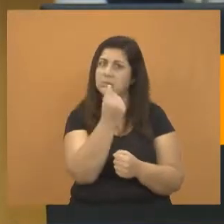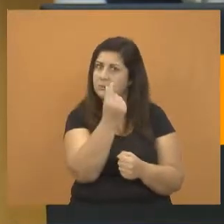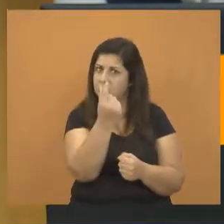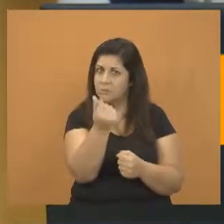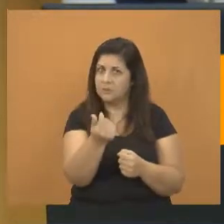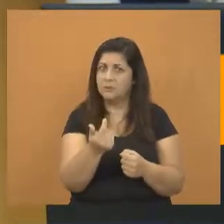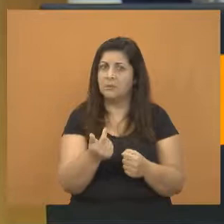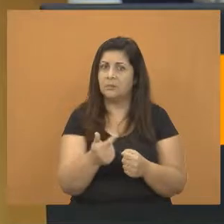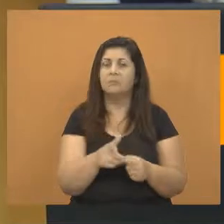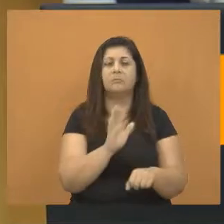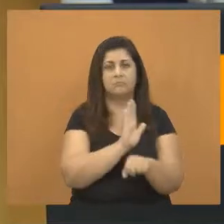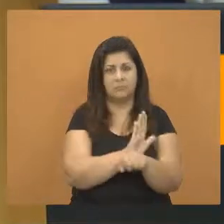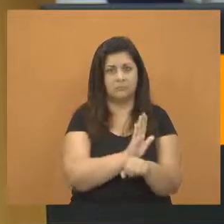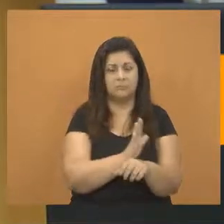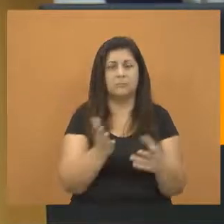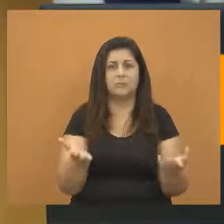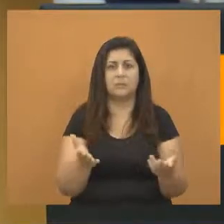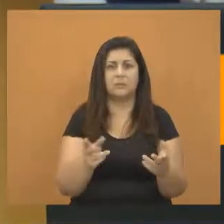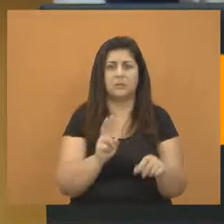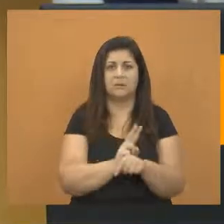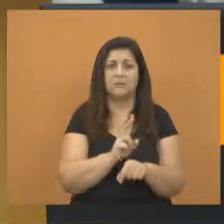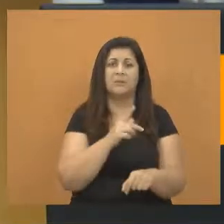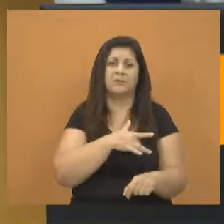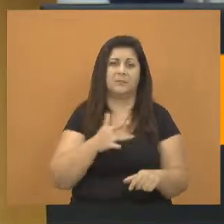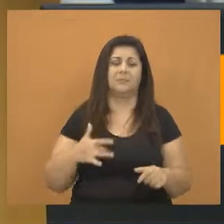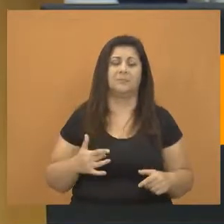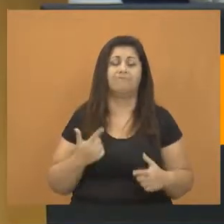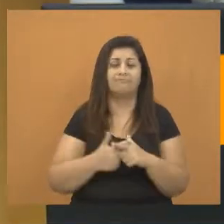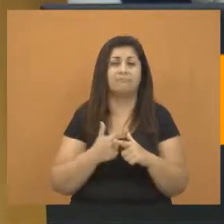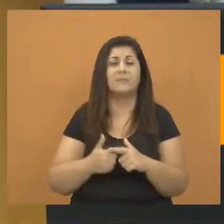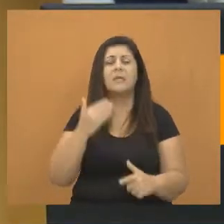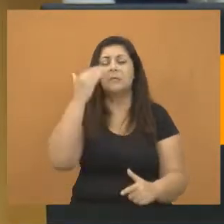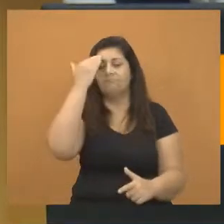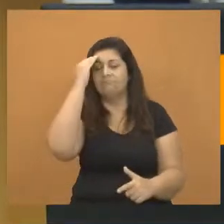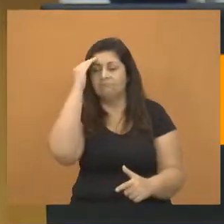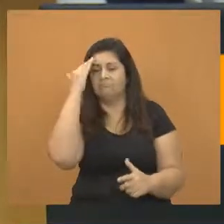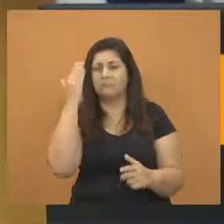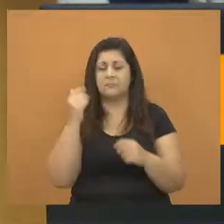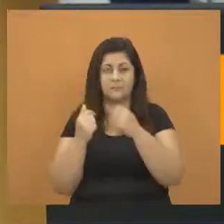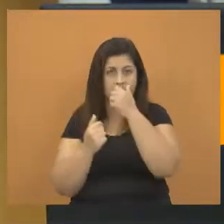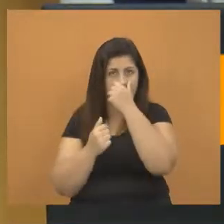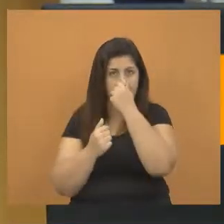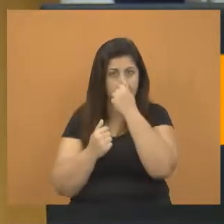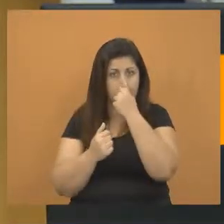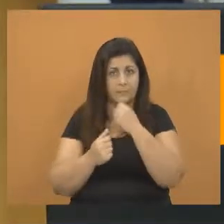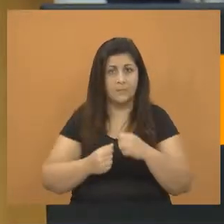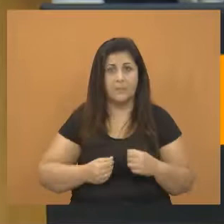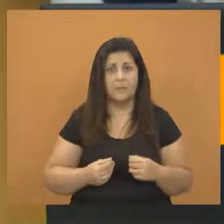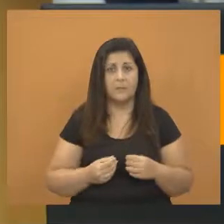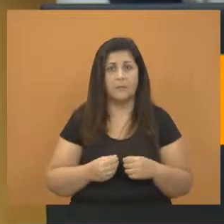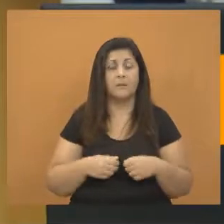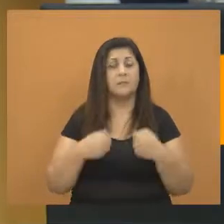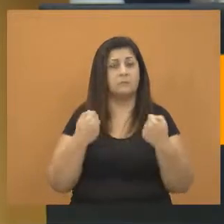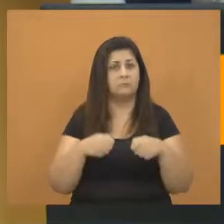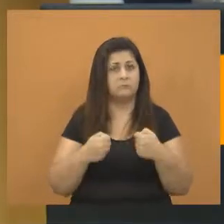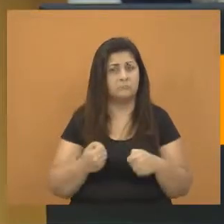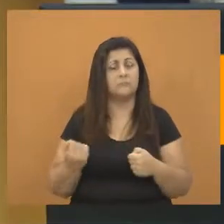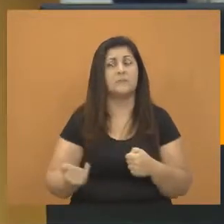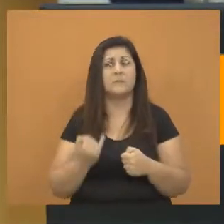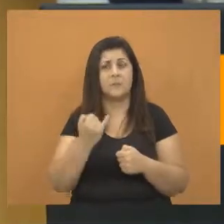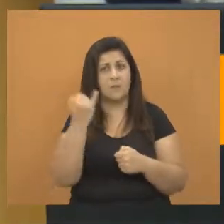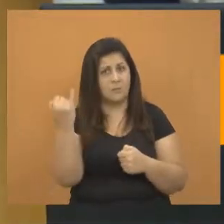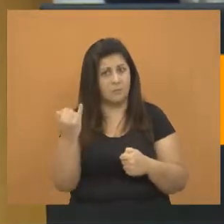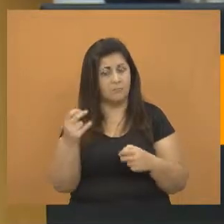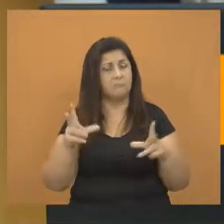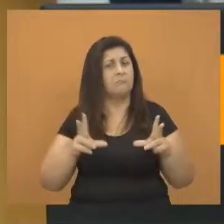possa atender essa demanda, que eu entendo que seja muito oportuna e merecia